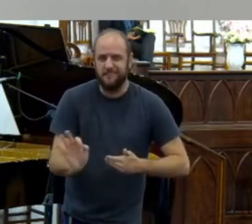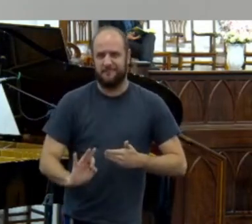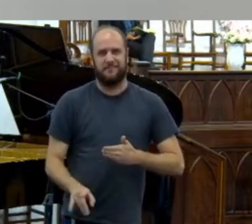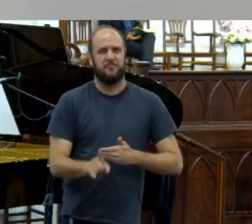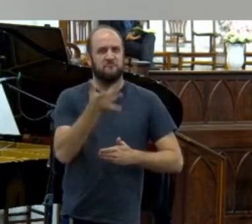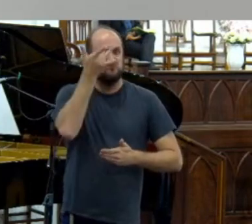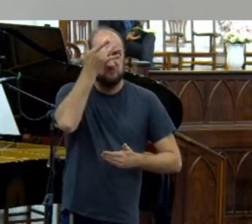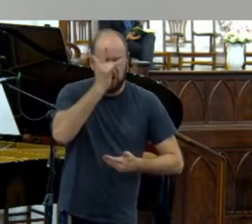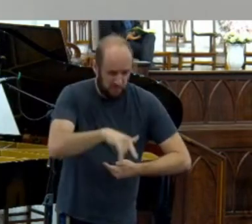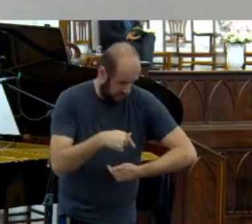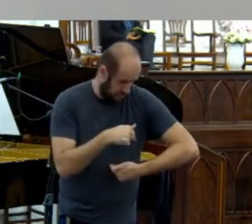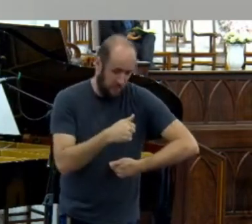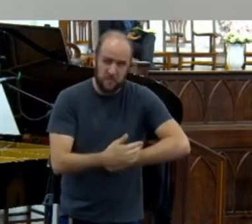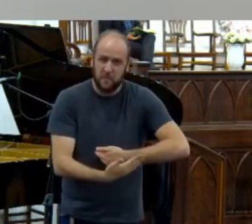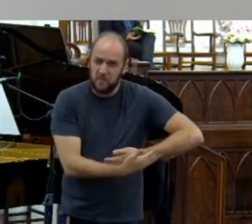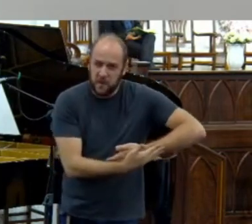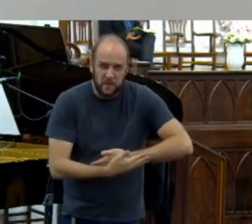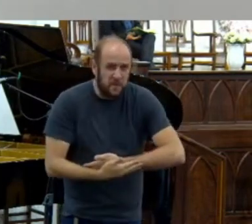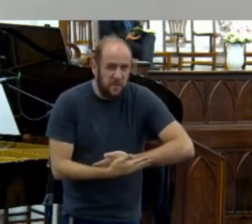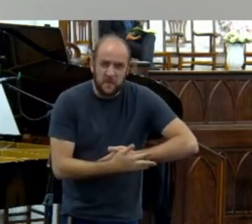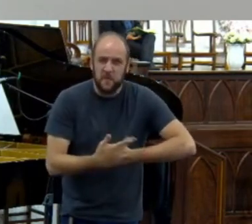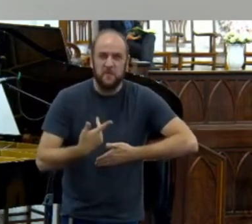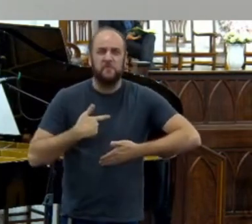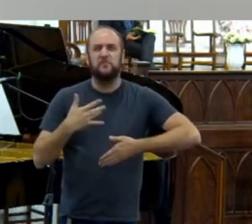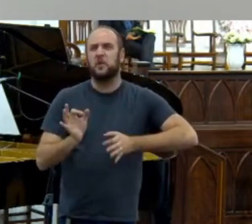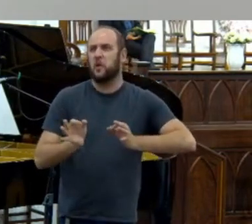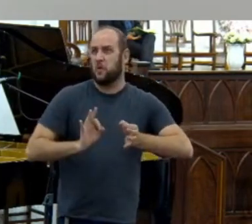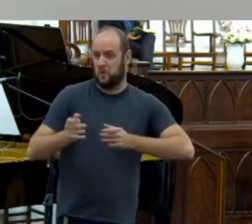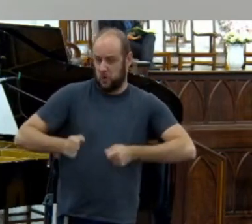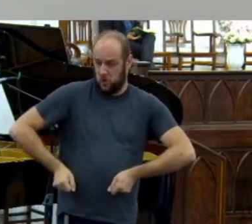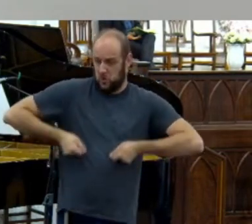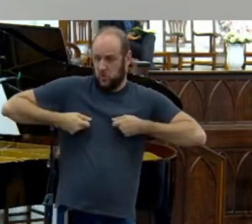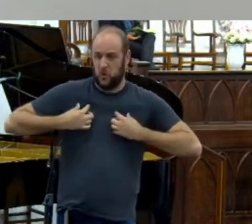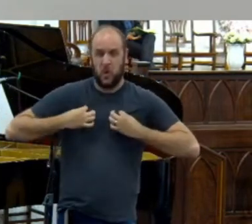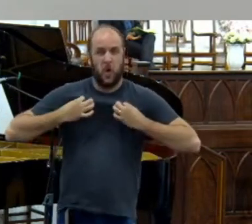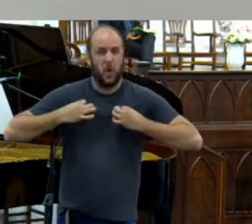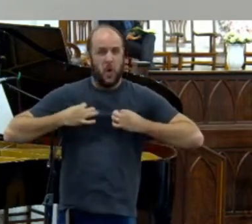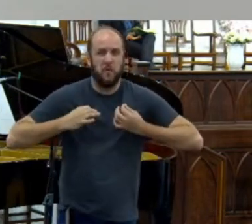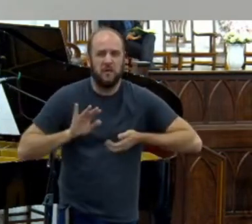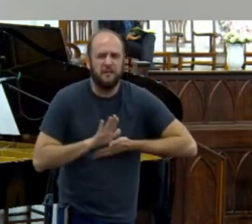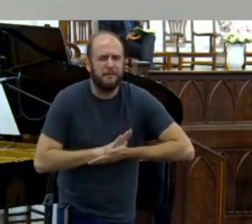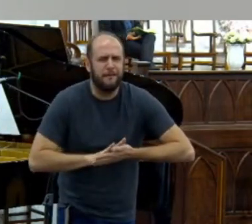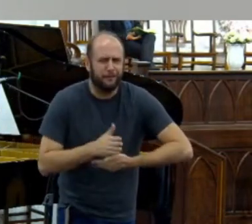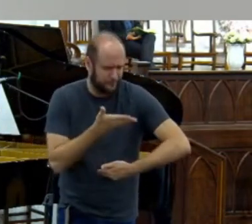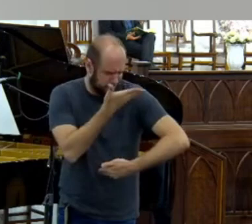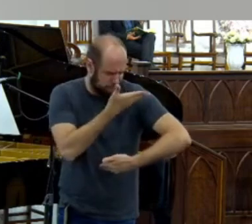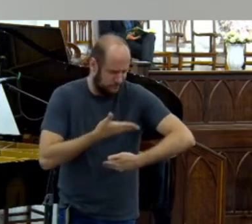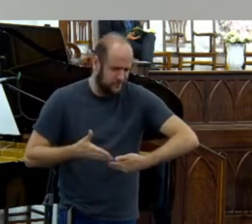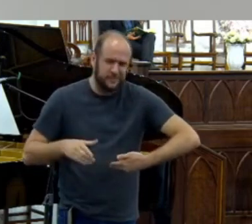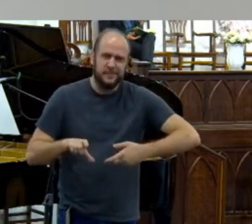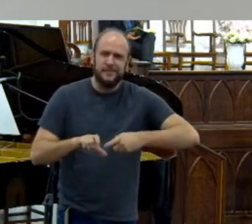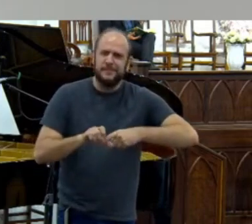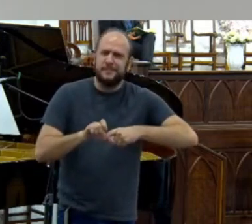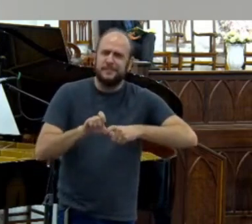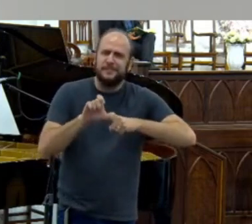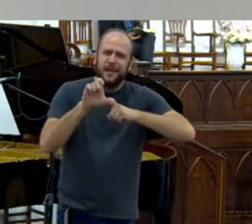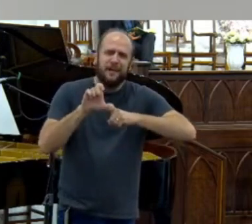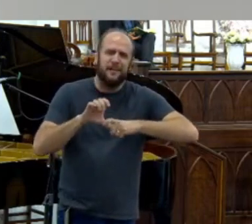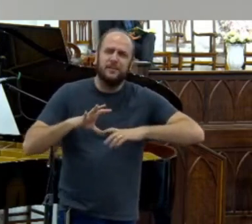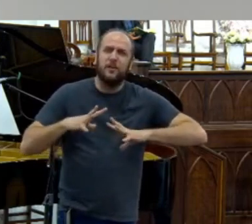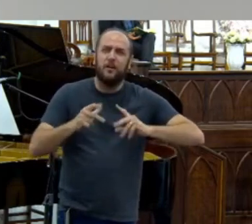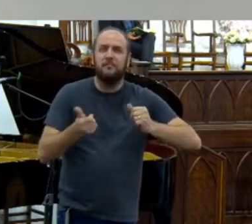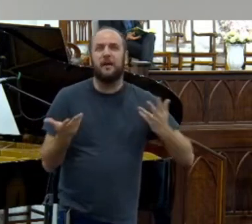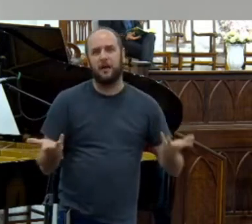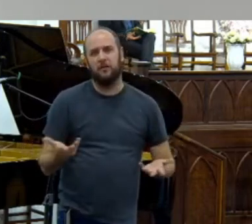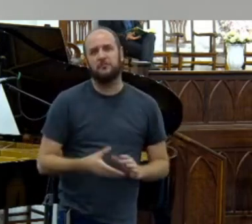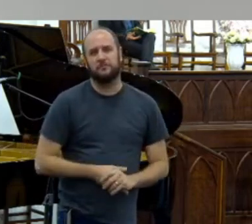não sabias pôr a tua própria roupa, tu eras dependente completamente. Algumas dessas